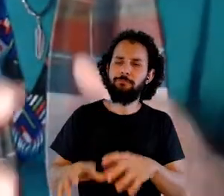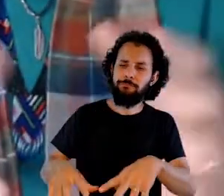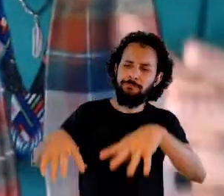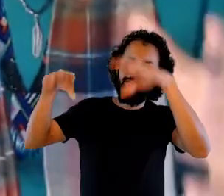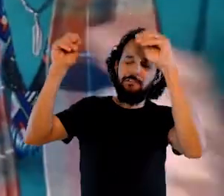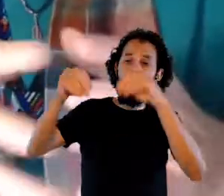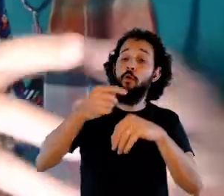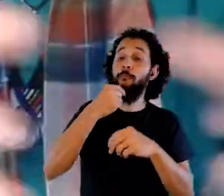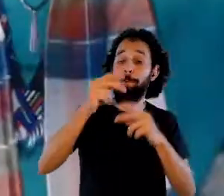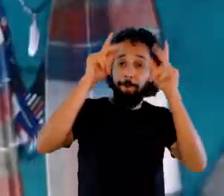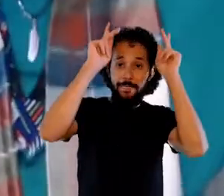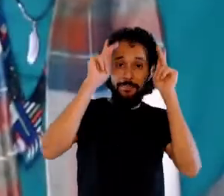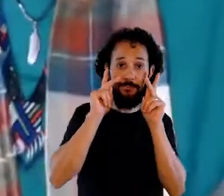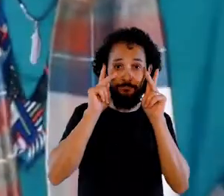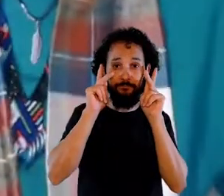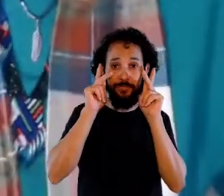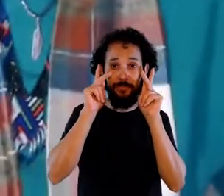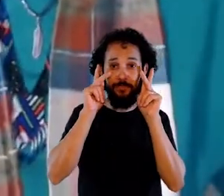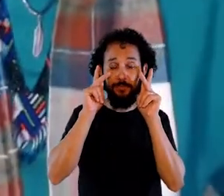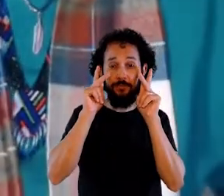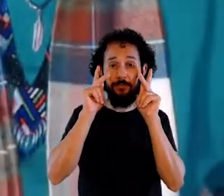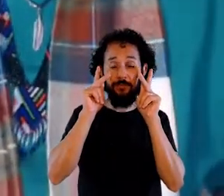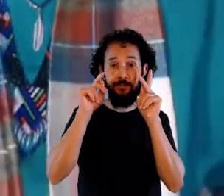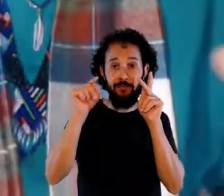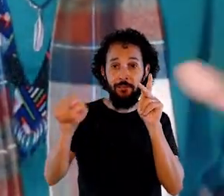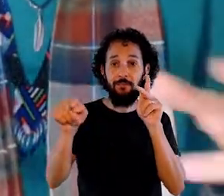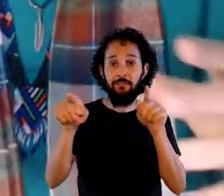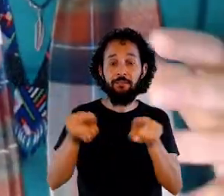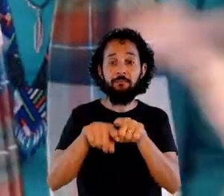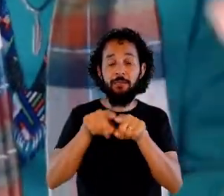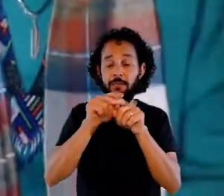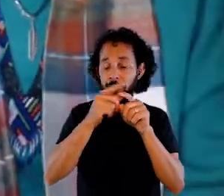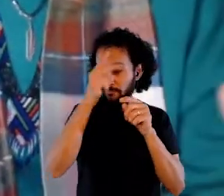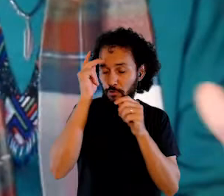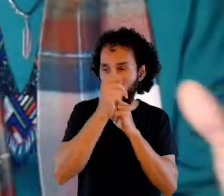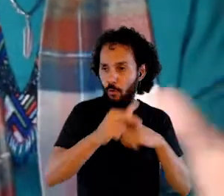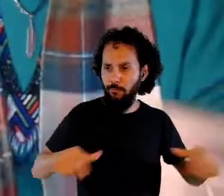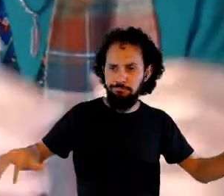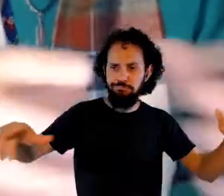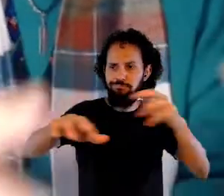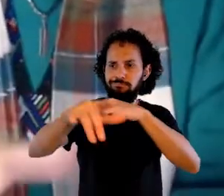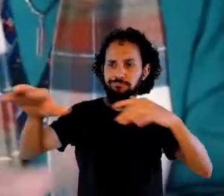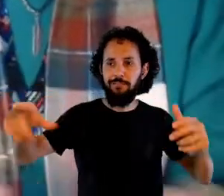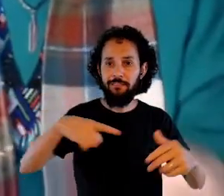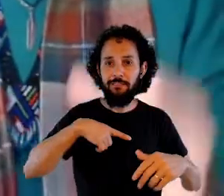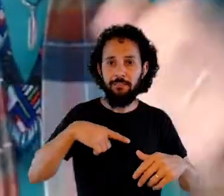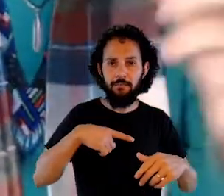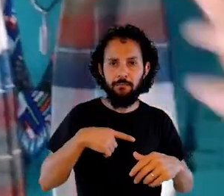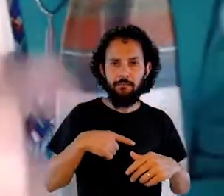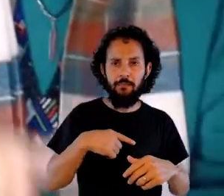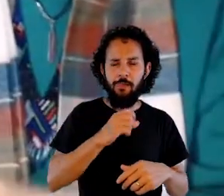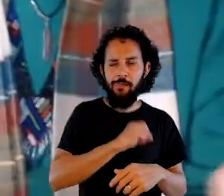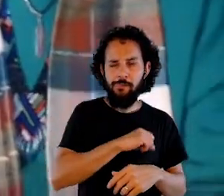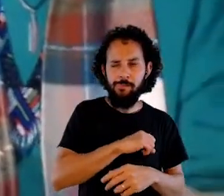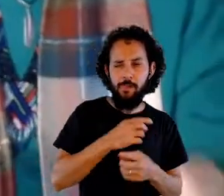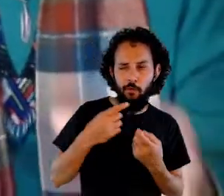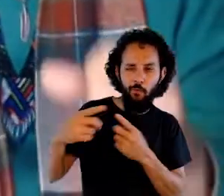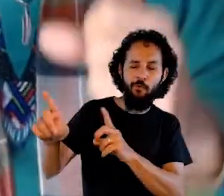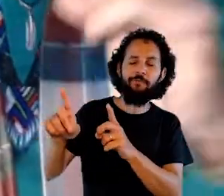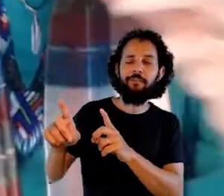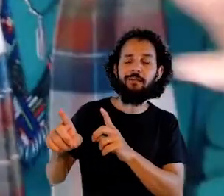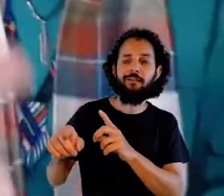príncipe, não só esse príncipe com as pessoas que o cercavam, viviam conspirando contra a verdade. Eles mentiam,